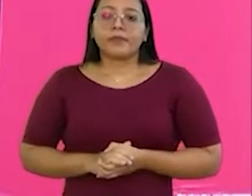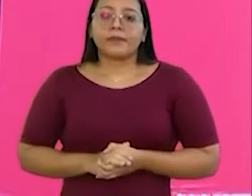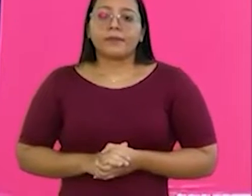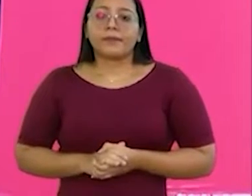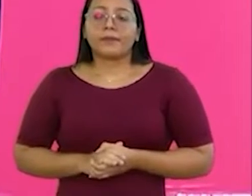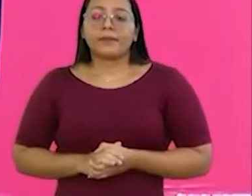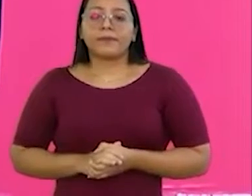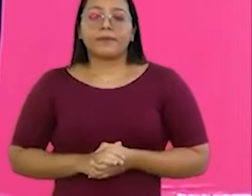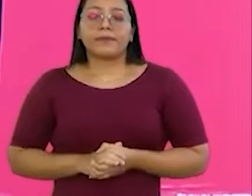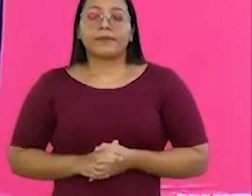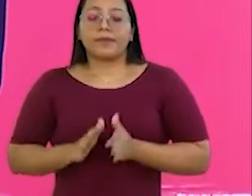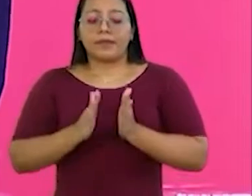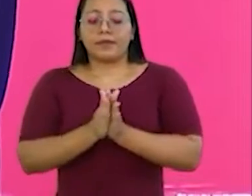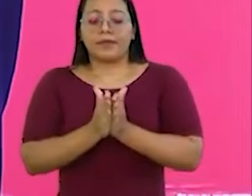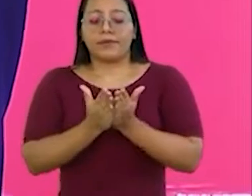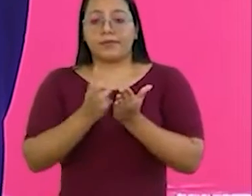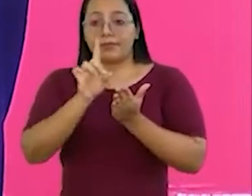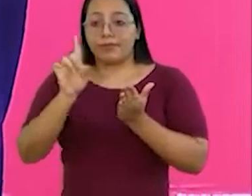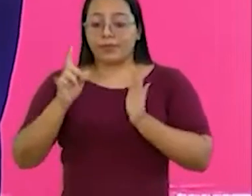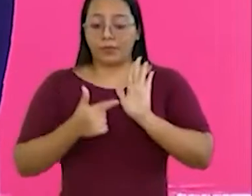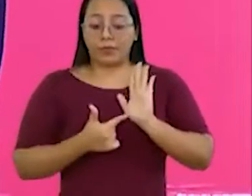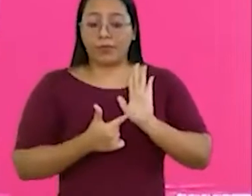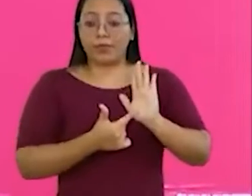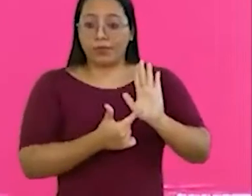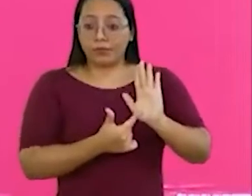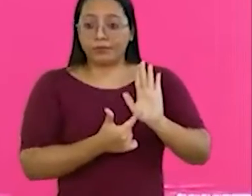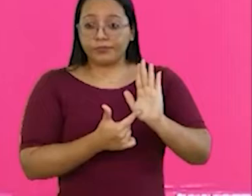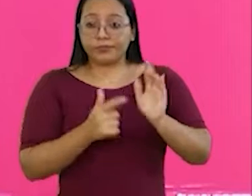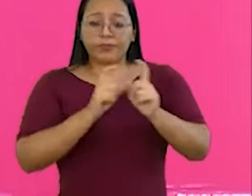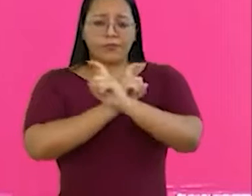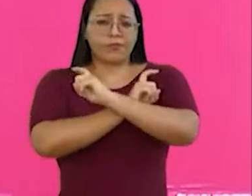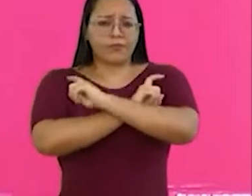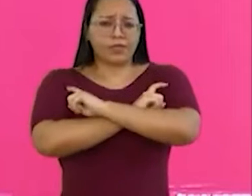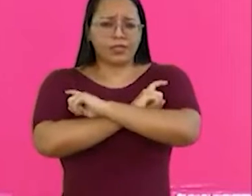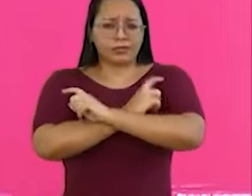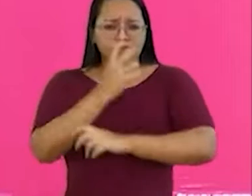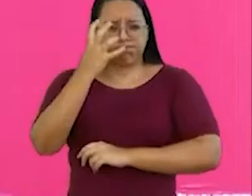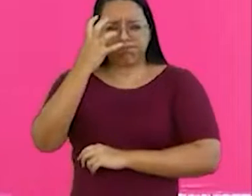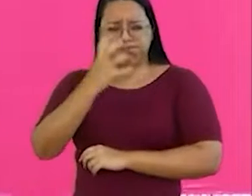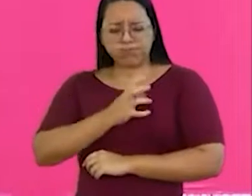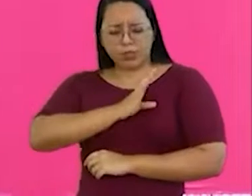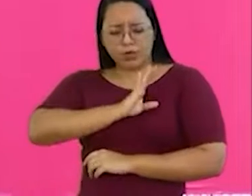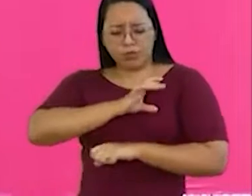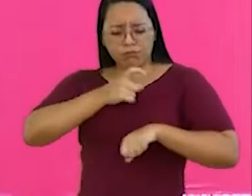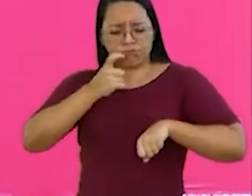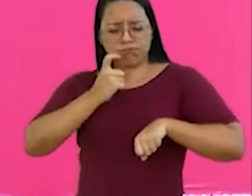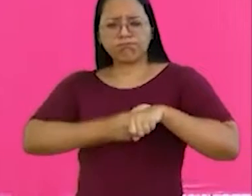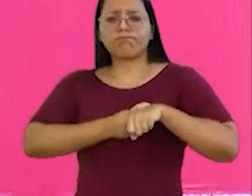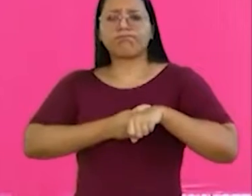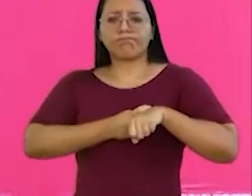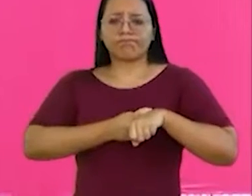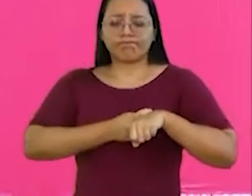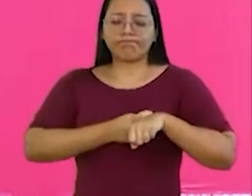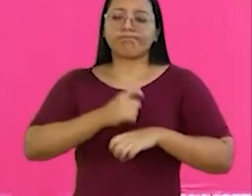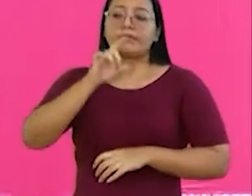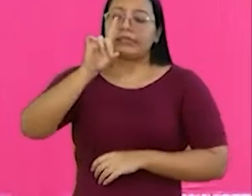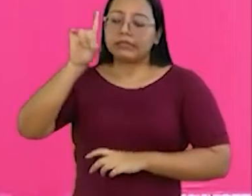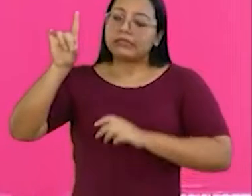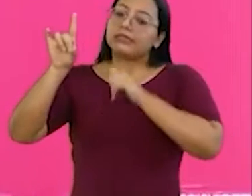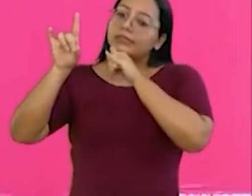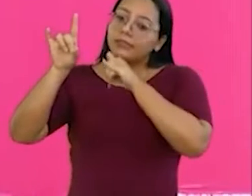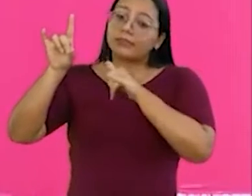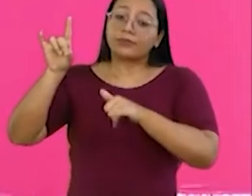a Bíblia diz que enquanto o Faraó endurecia o seu coração, Deus disse: